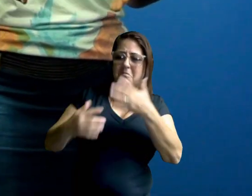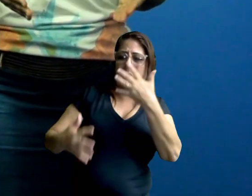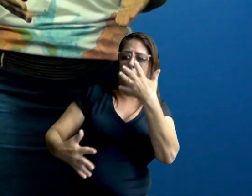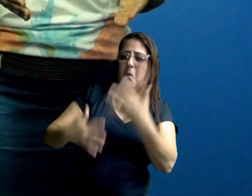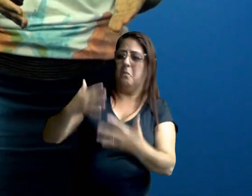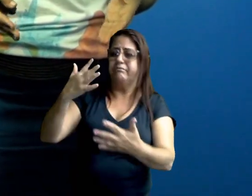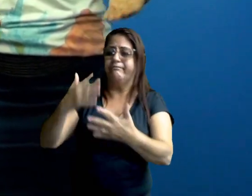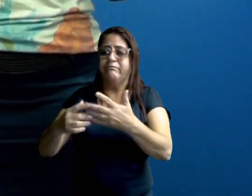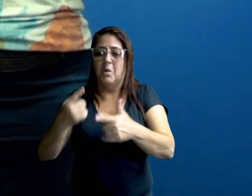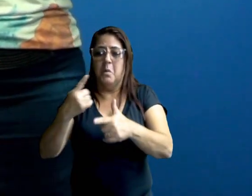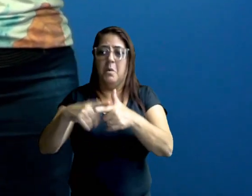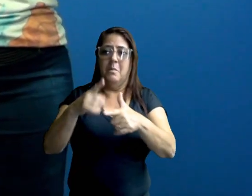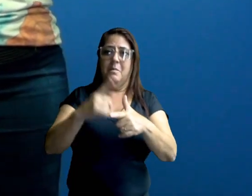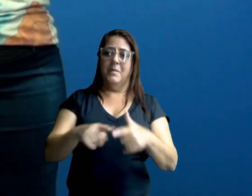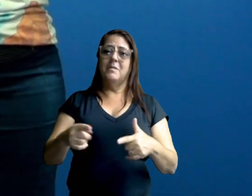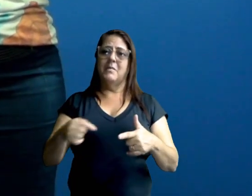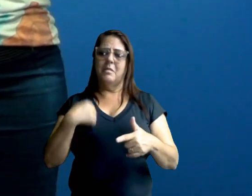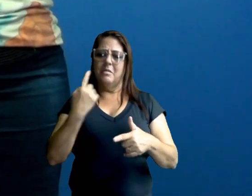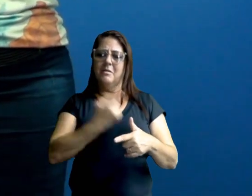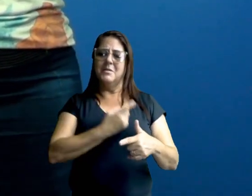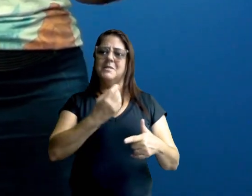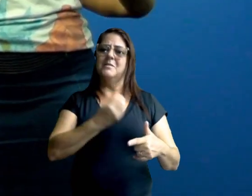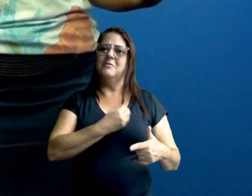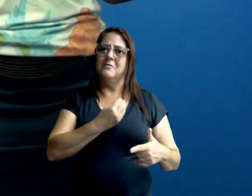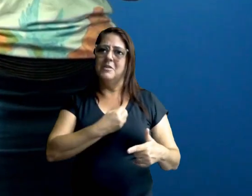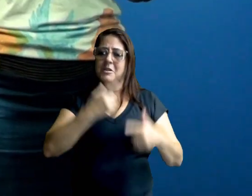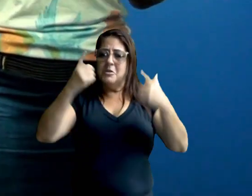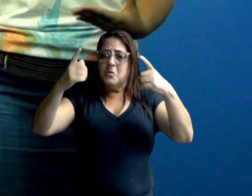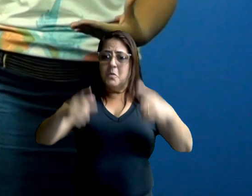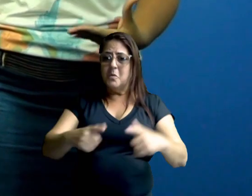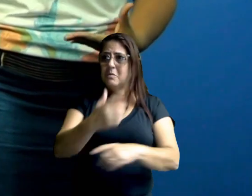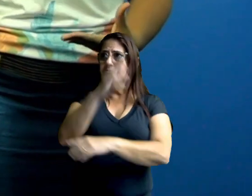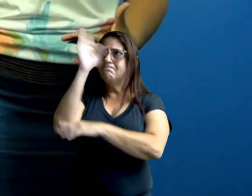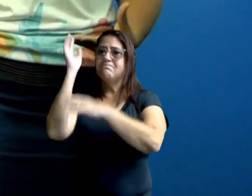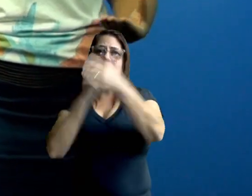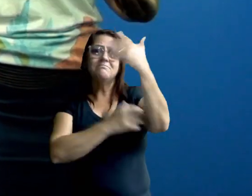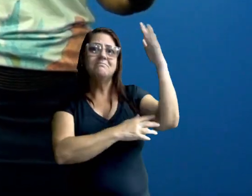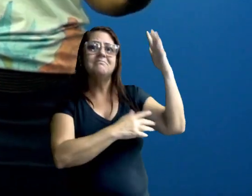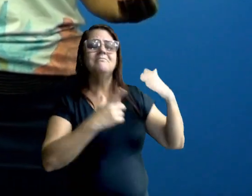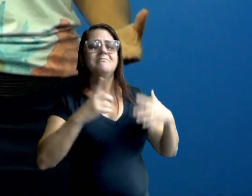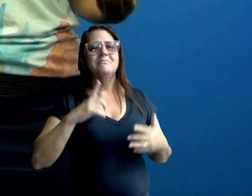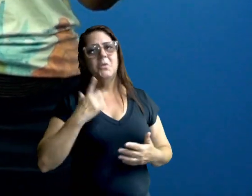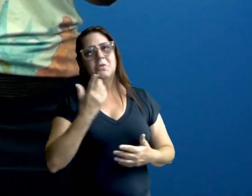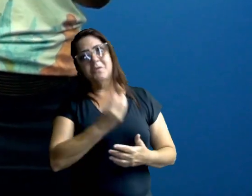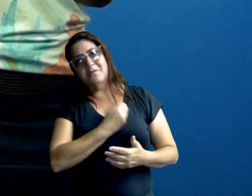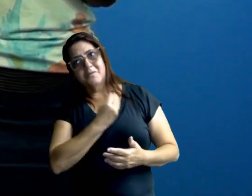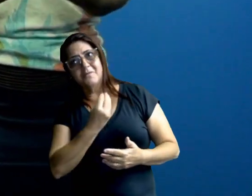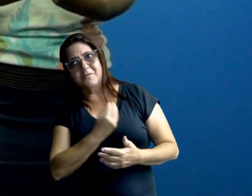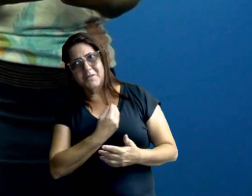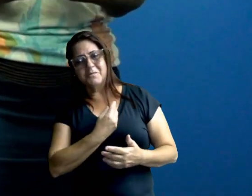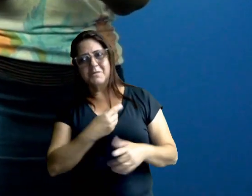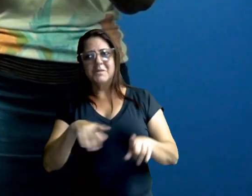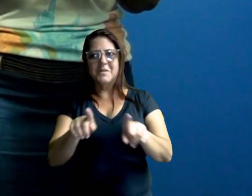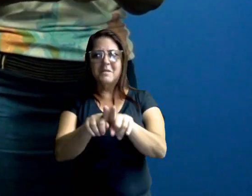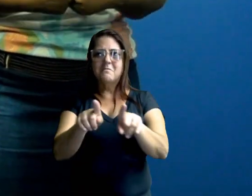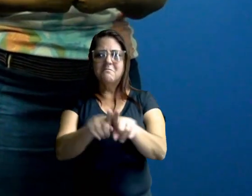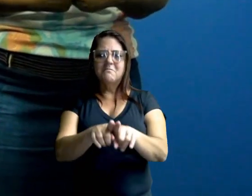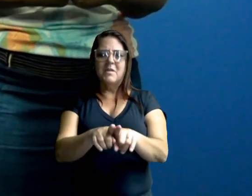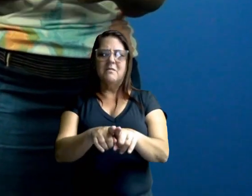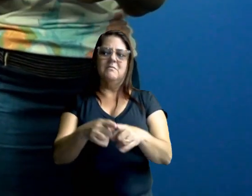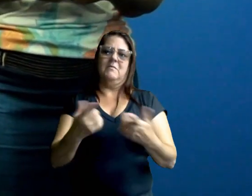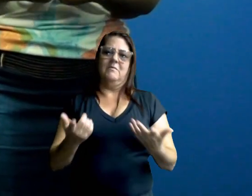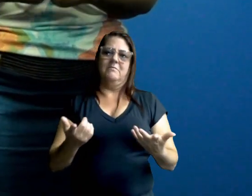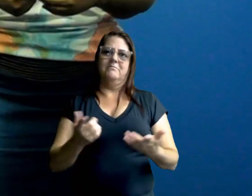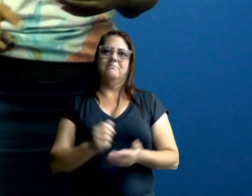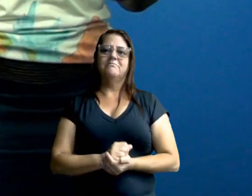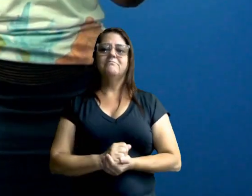ambiente e prejudicado também a nossa vida. Porque se a gente não cuida do meio ambiente, então a nossa vida também vai ser